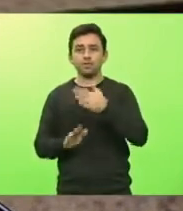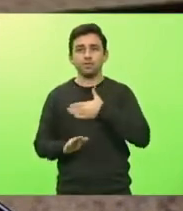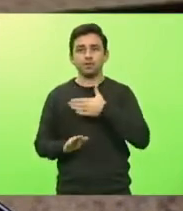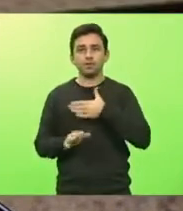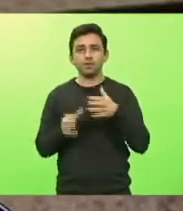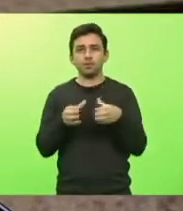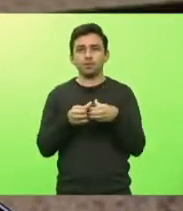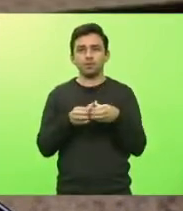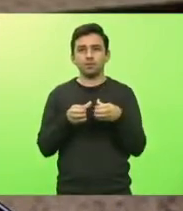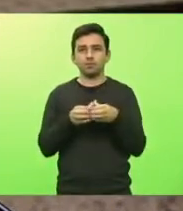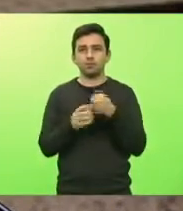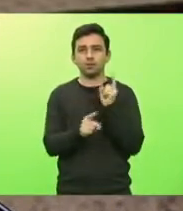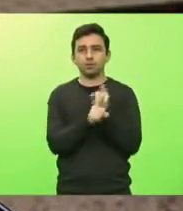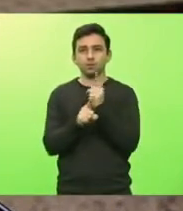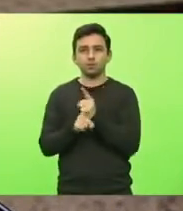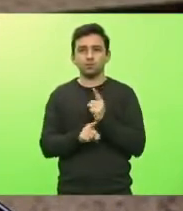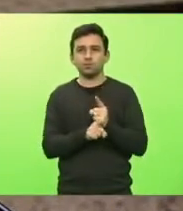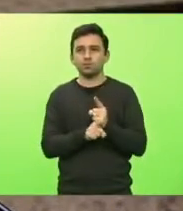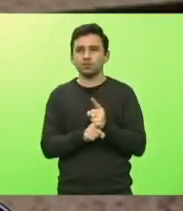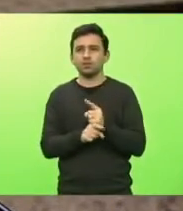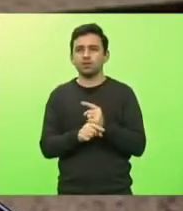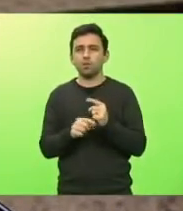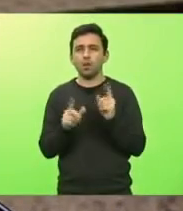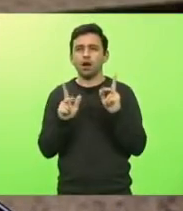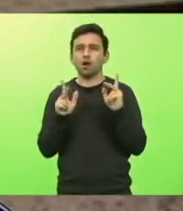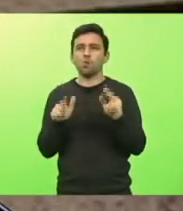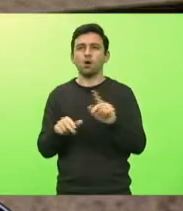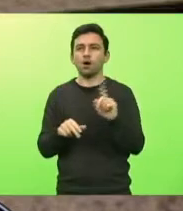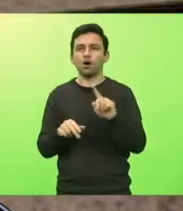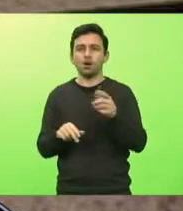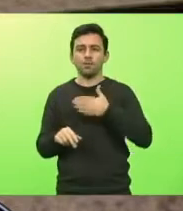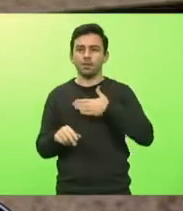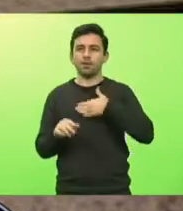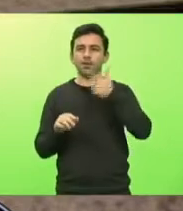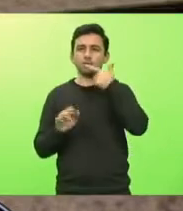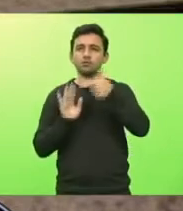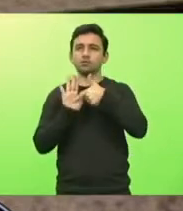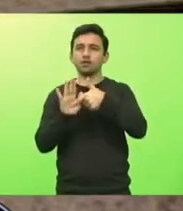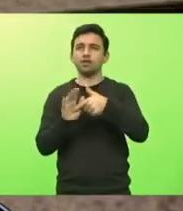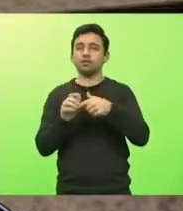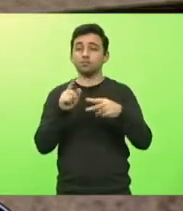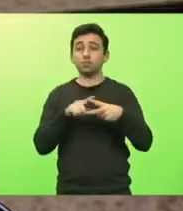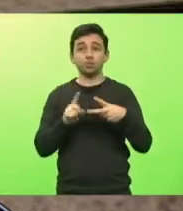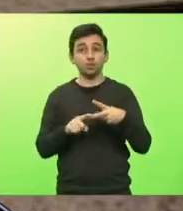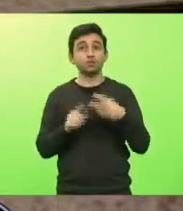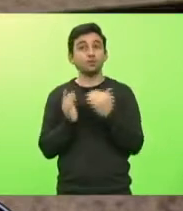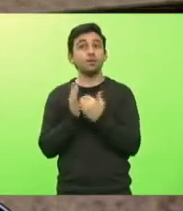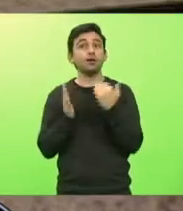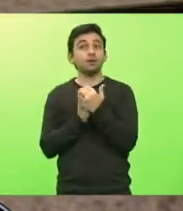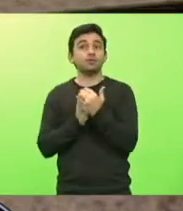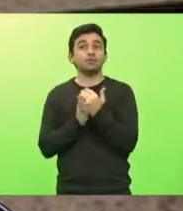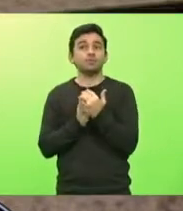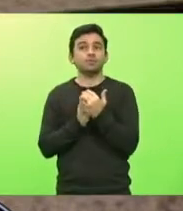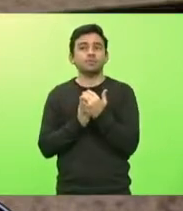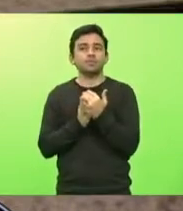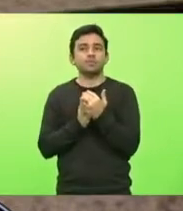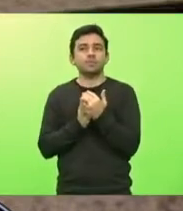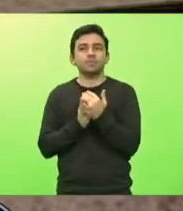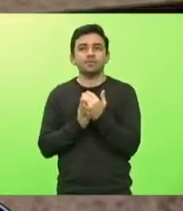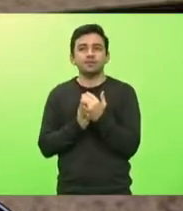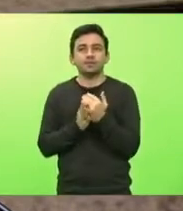logo identificou que não eram as mesmas que a gente estava denunciando. Eram mais duas. E aí essas duas a